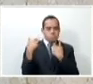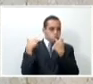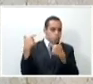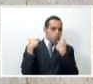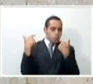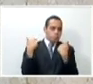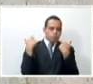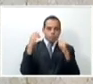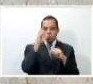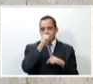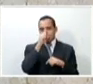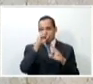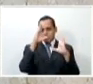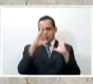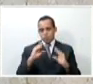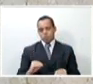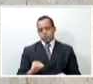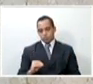noite.